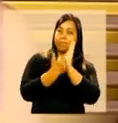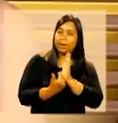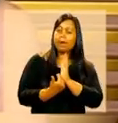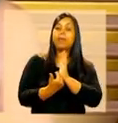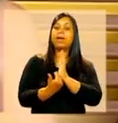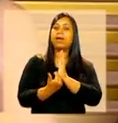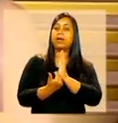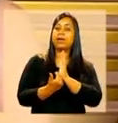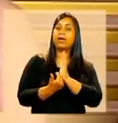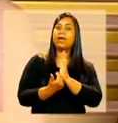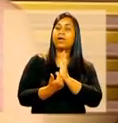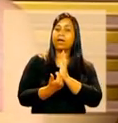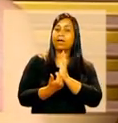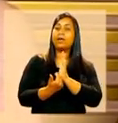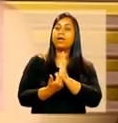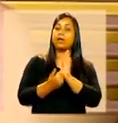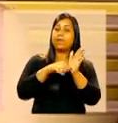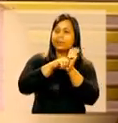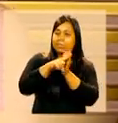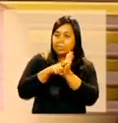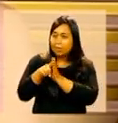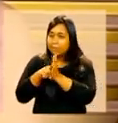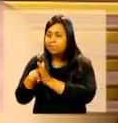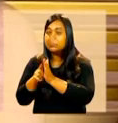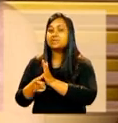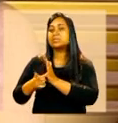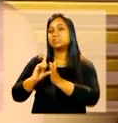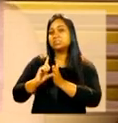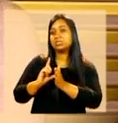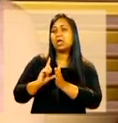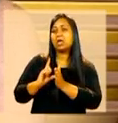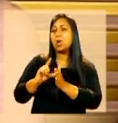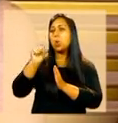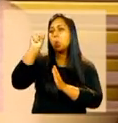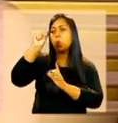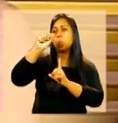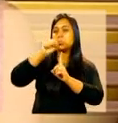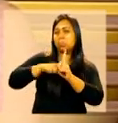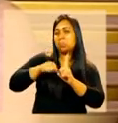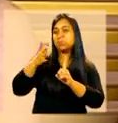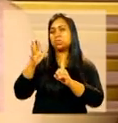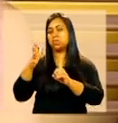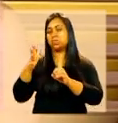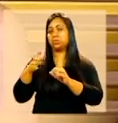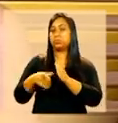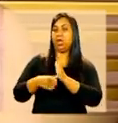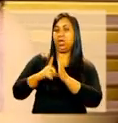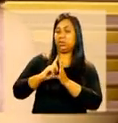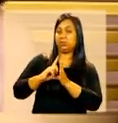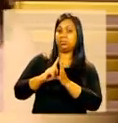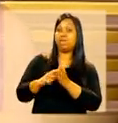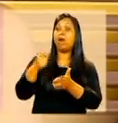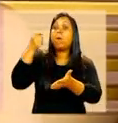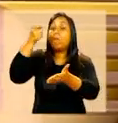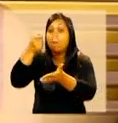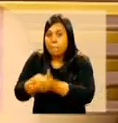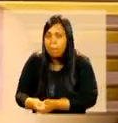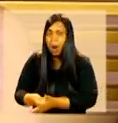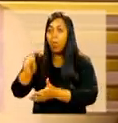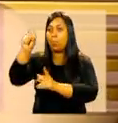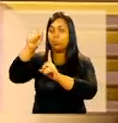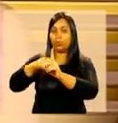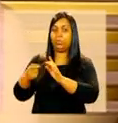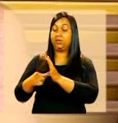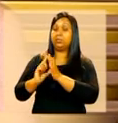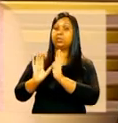começa a analisar, a pesquisar a viagem dele com 8 meses antes. Não quer dizer que ele vai comprar com 8 meses